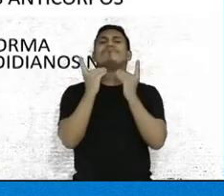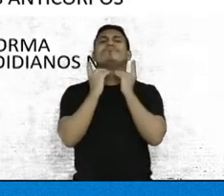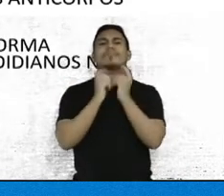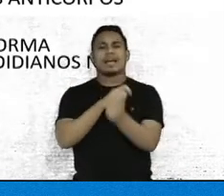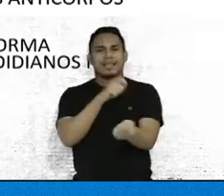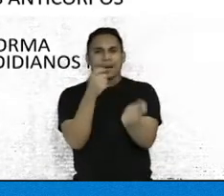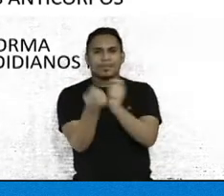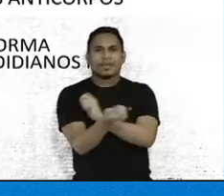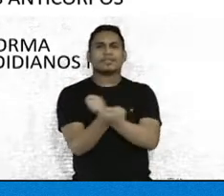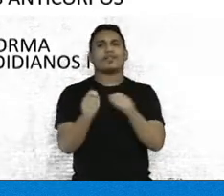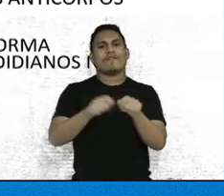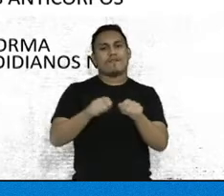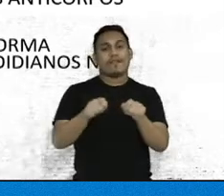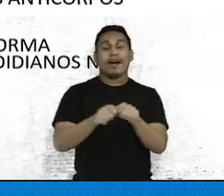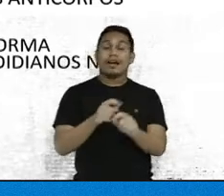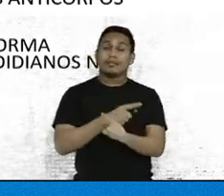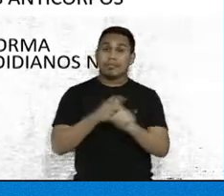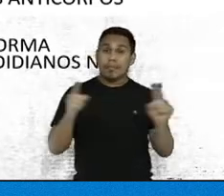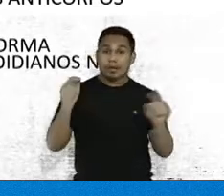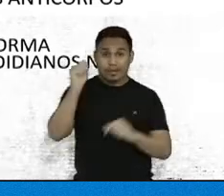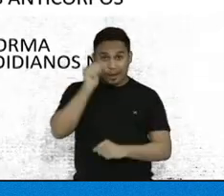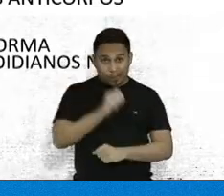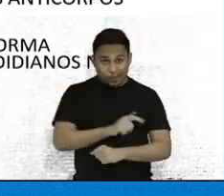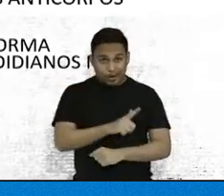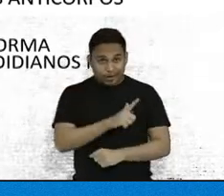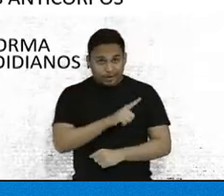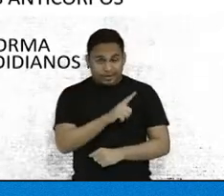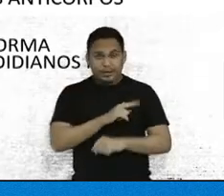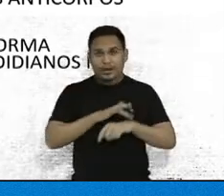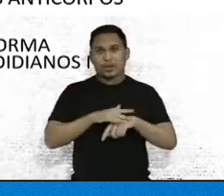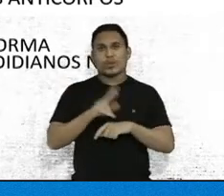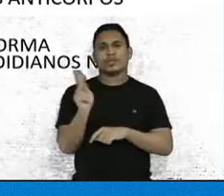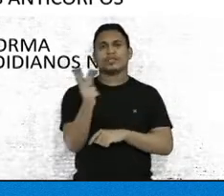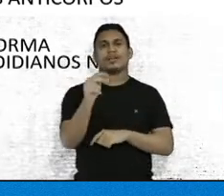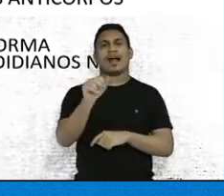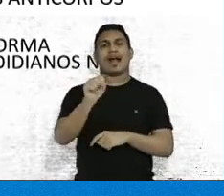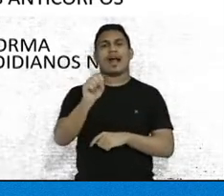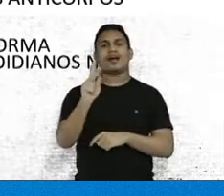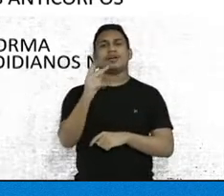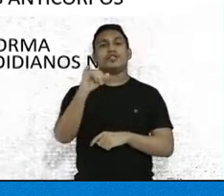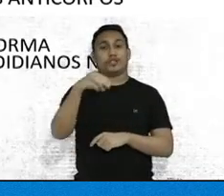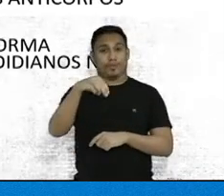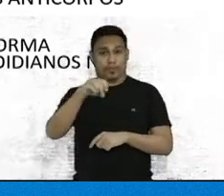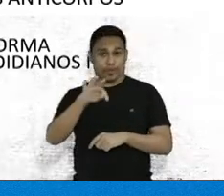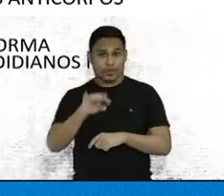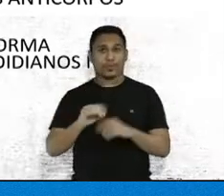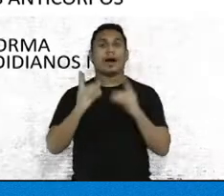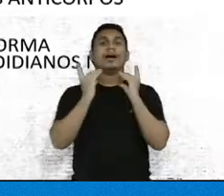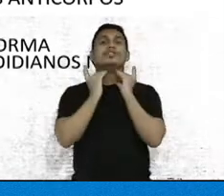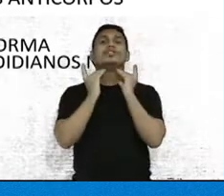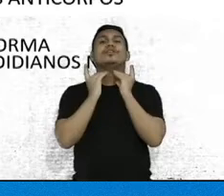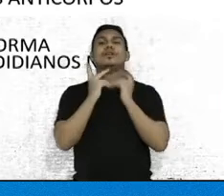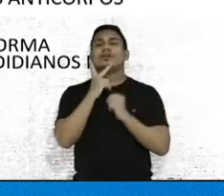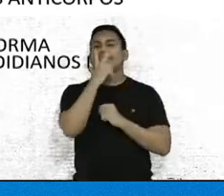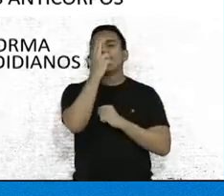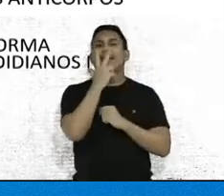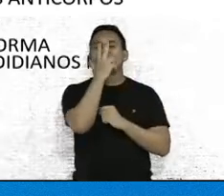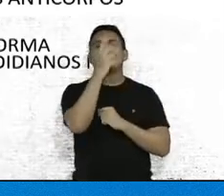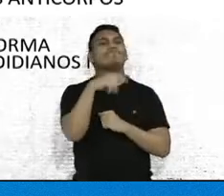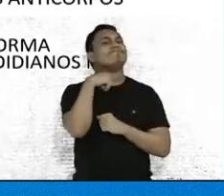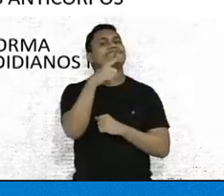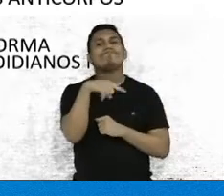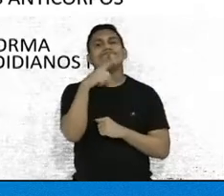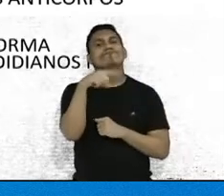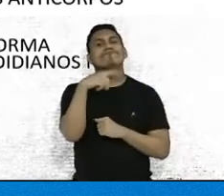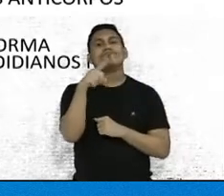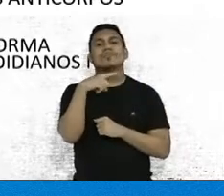mas na mulher que tenha uma doença de Hashimoto, a tireoide pode não responder tão bem a essa maior demanda de